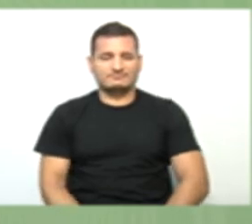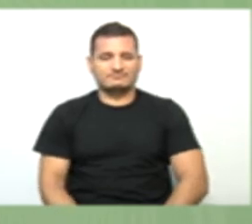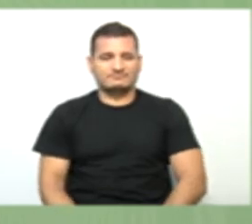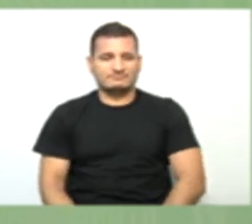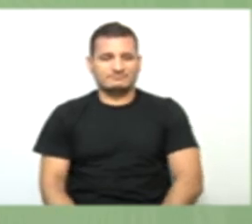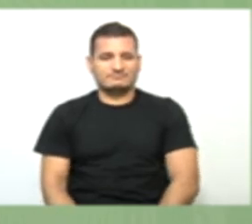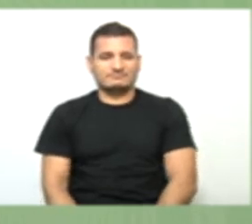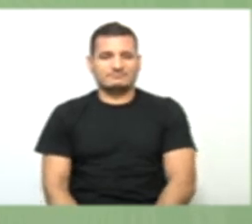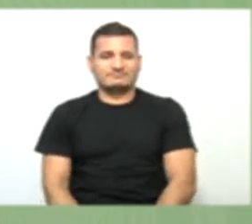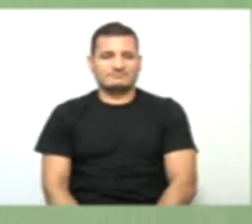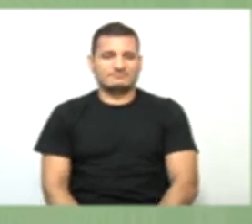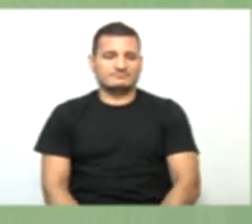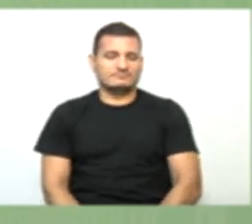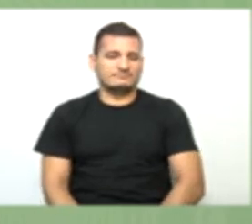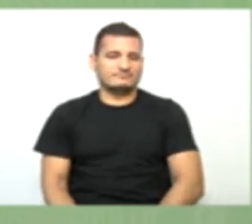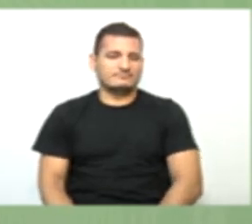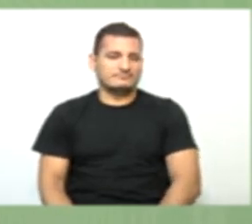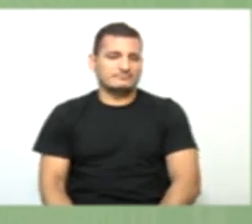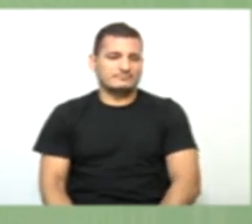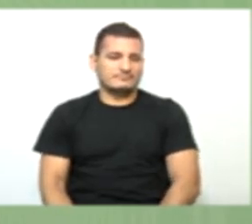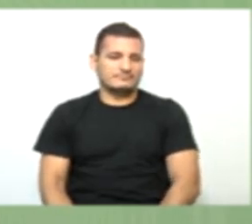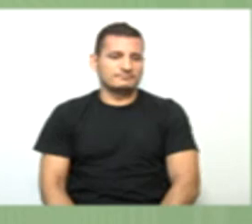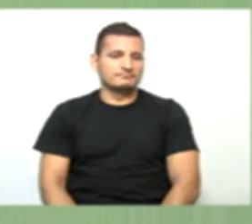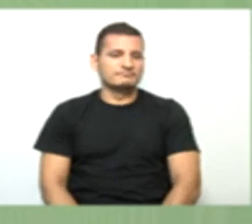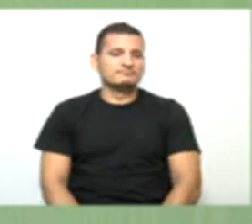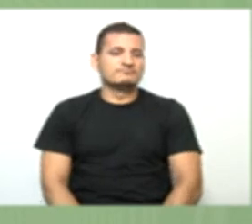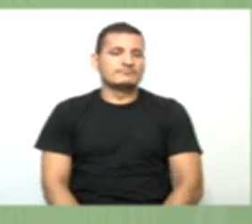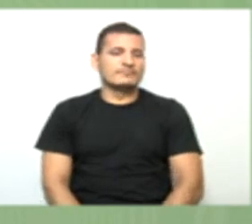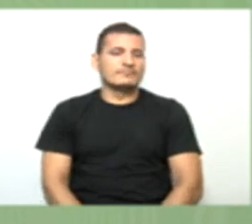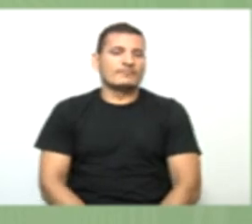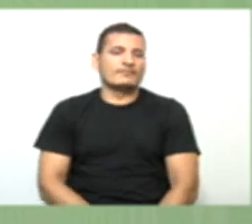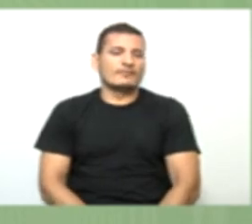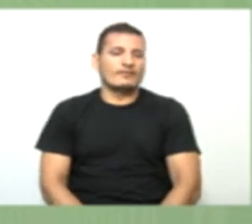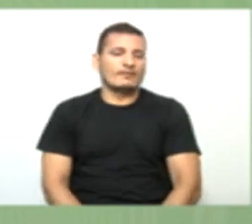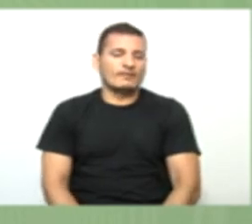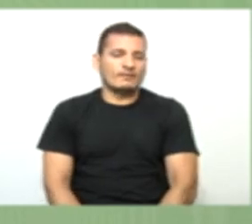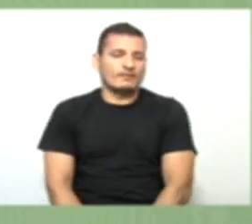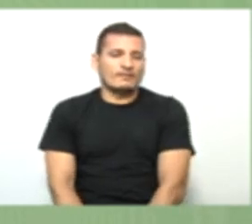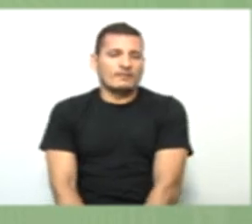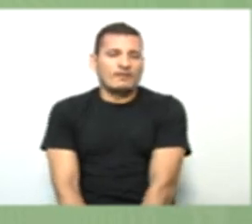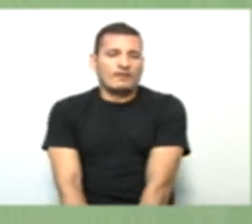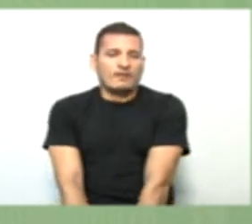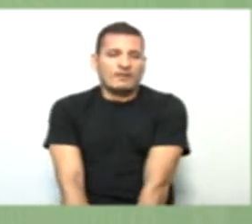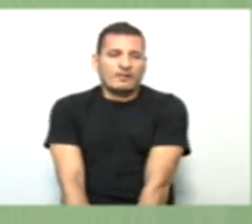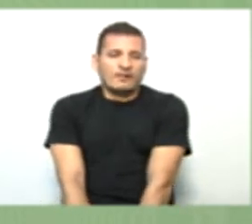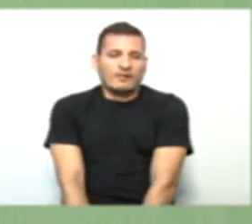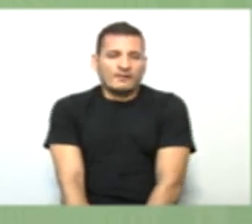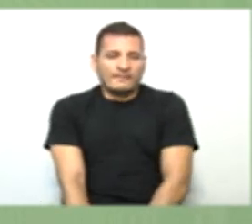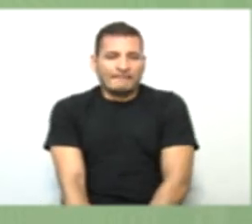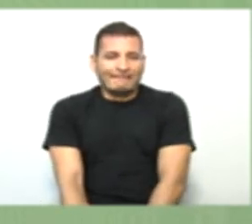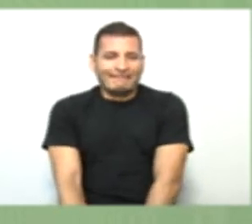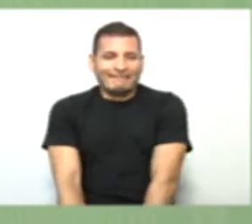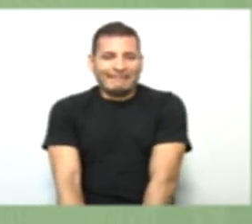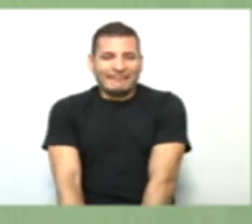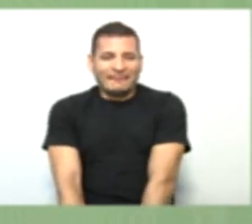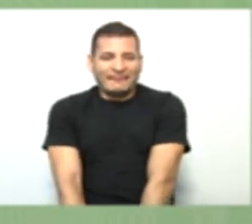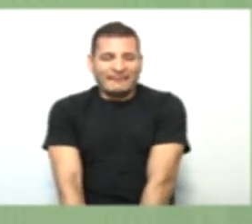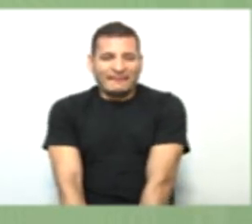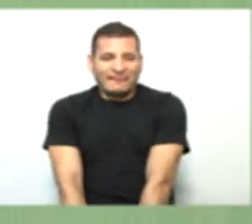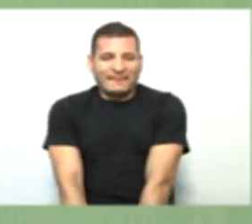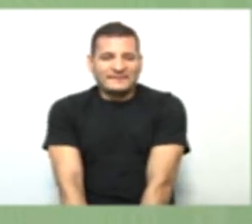valor dessa variável dentro do while. Pense se se a gente não tivesse aquele comando i é igual a i mais